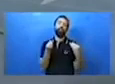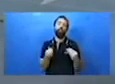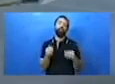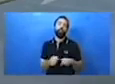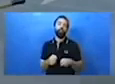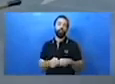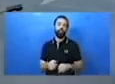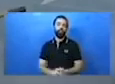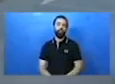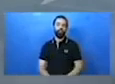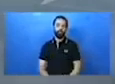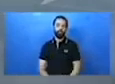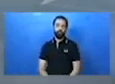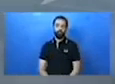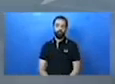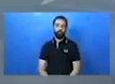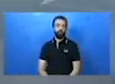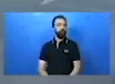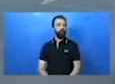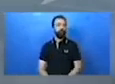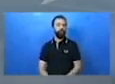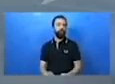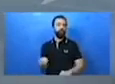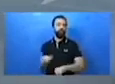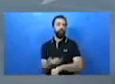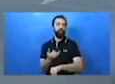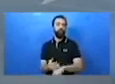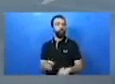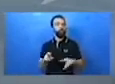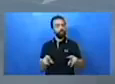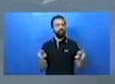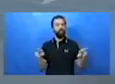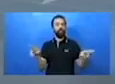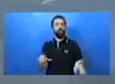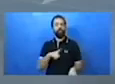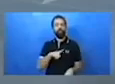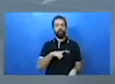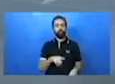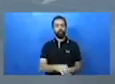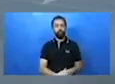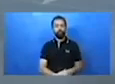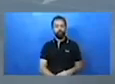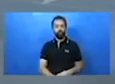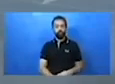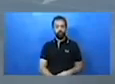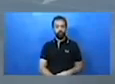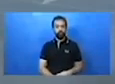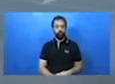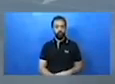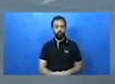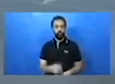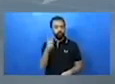isso? Existem várias formas de falar, de pensar e de explicar esse exercício. Qual é o mais